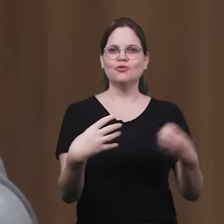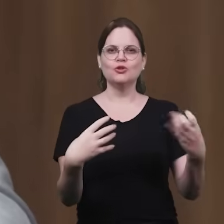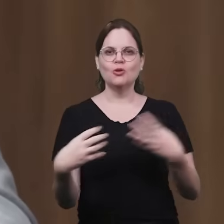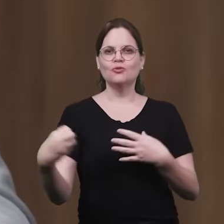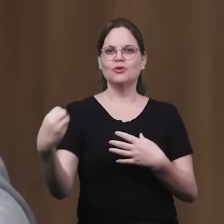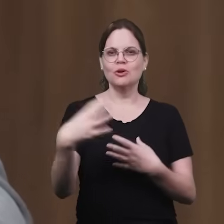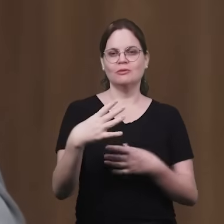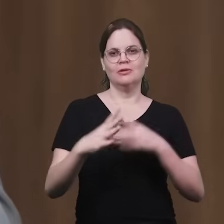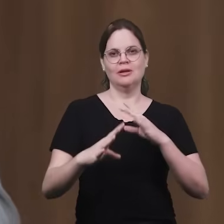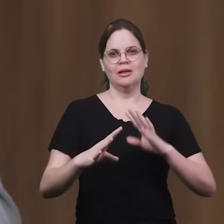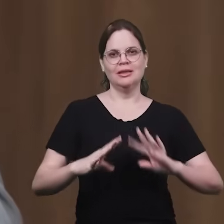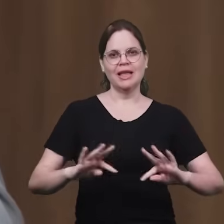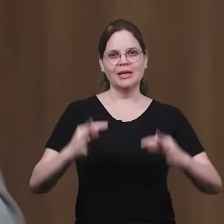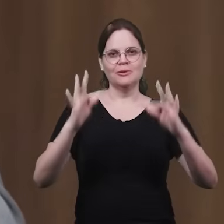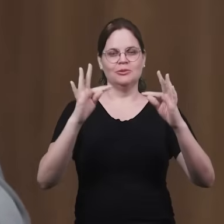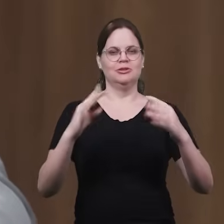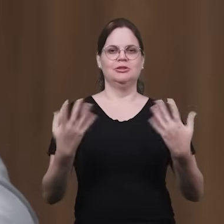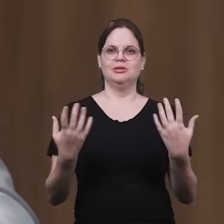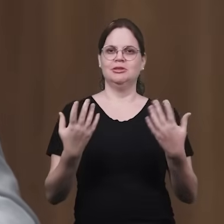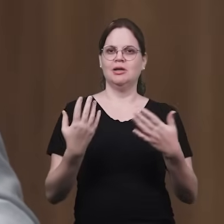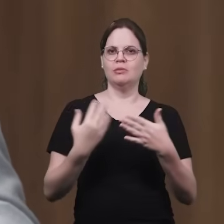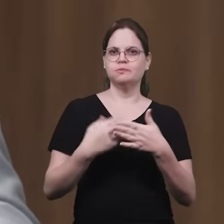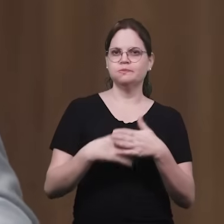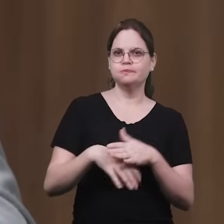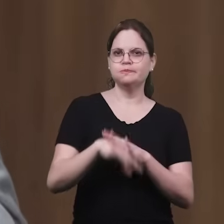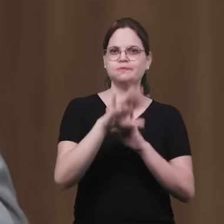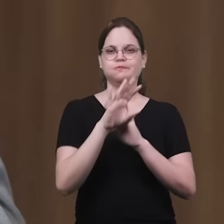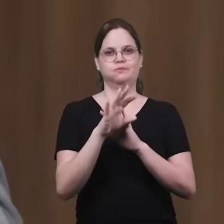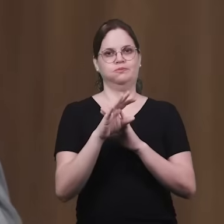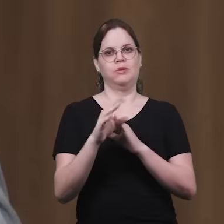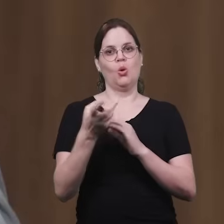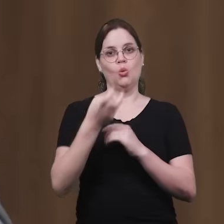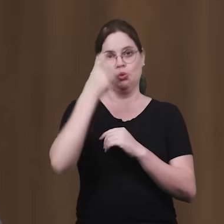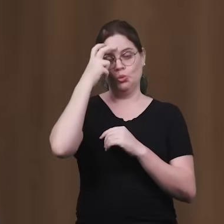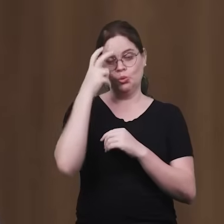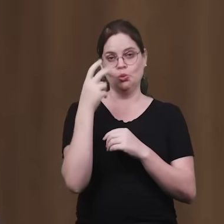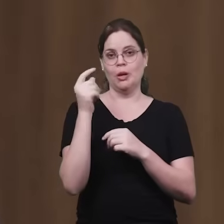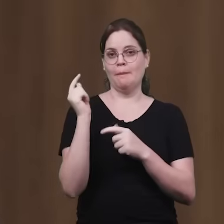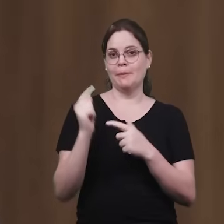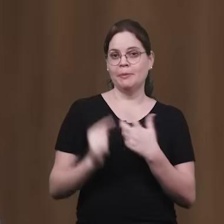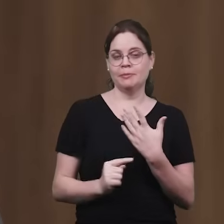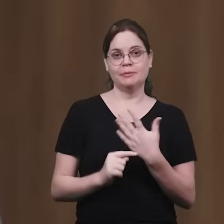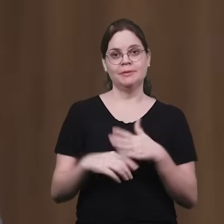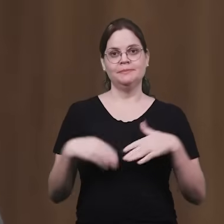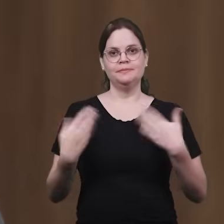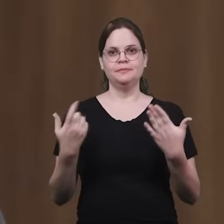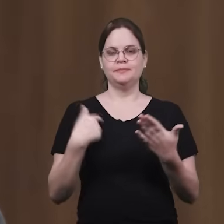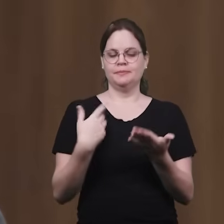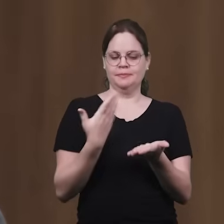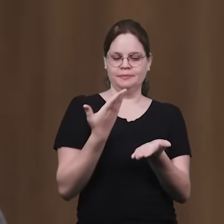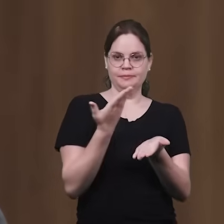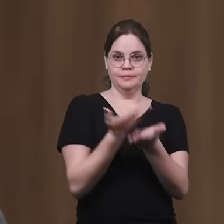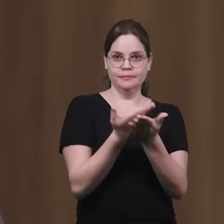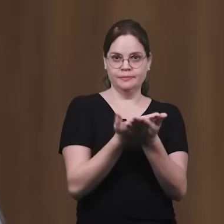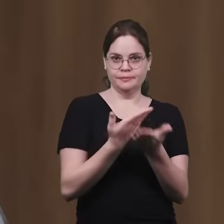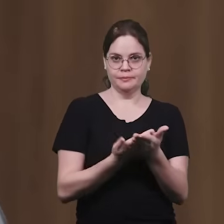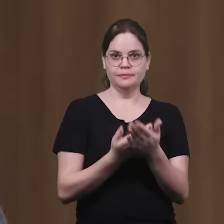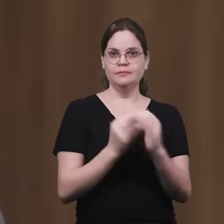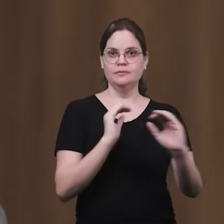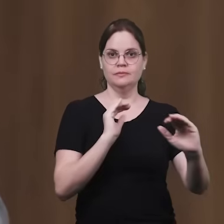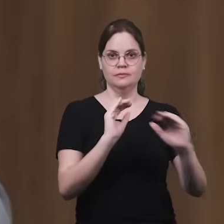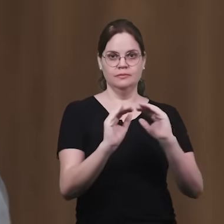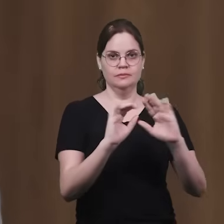novas tecnologias, muitos novos hábitos de consumo. Então, eu, além de estudar comunicação, de